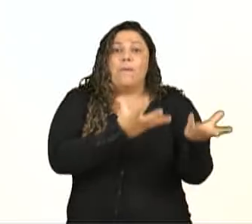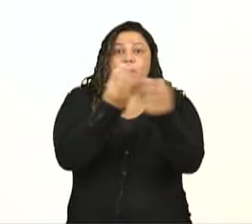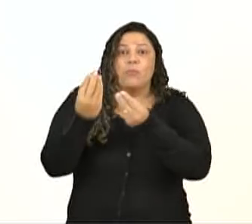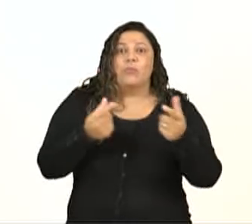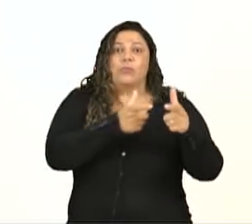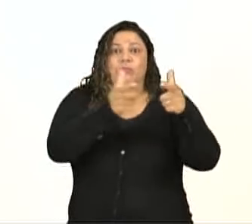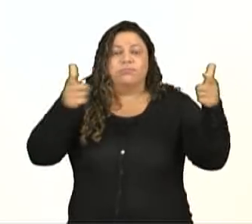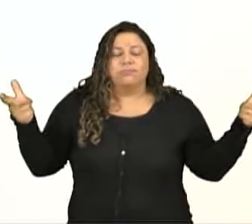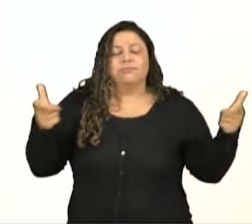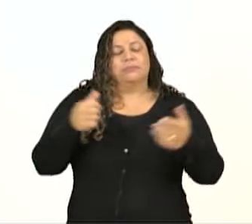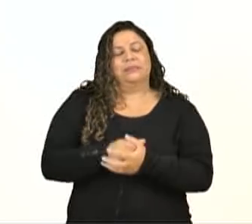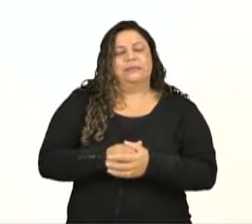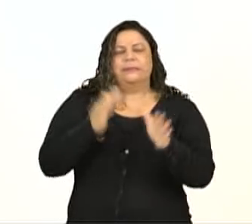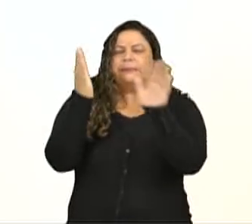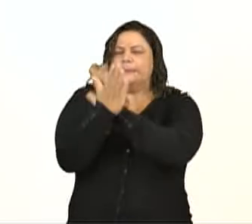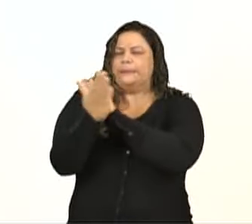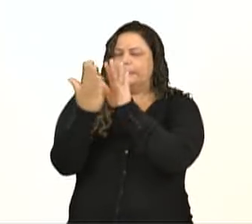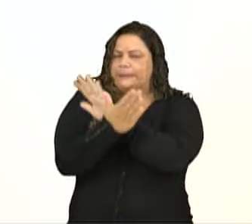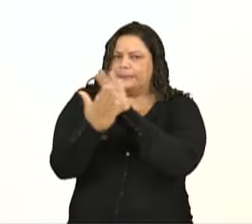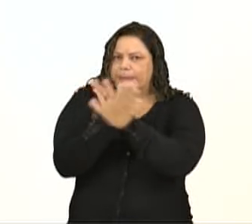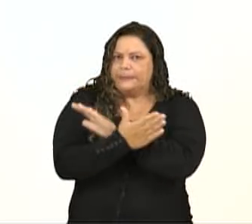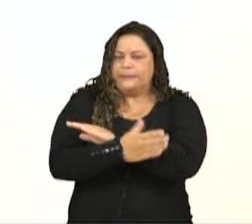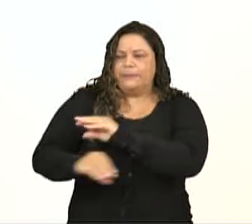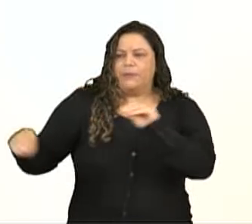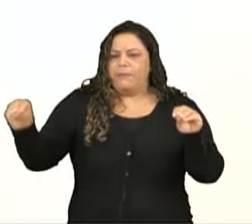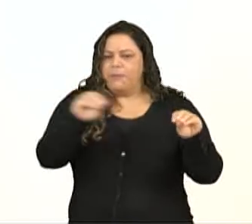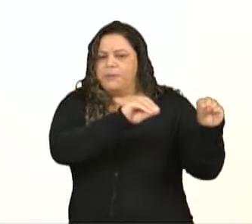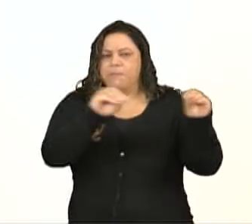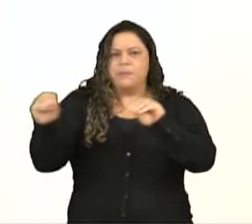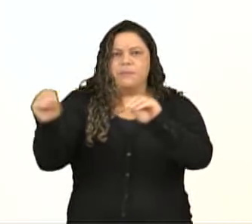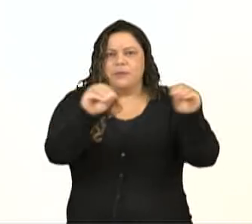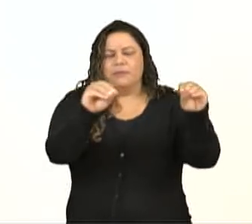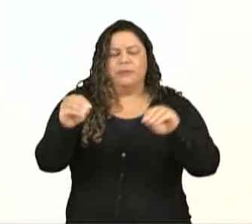pessoas se refugiou, deslocou para fugir de